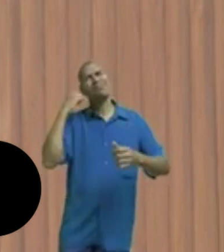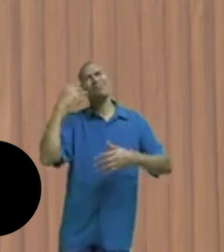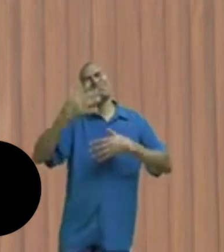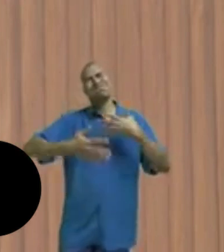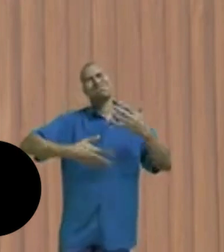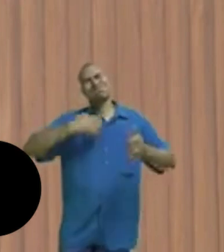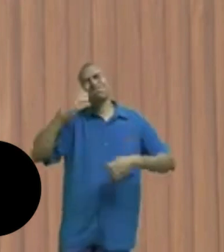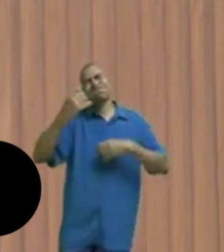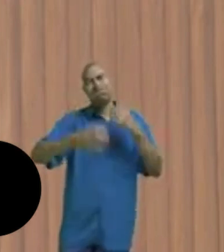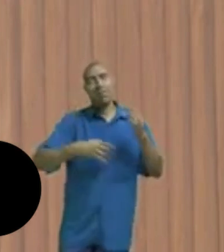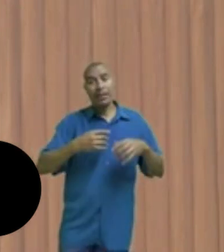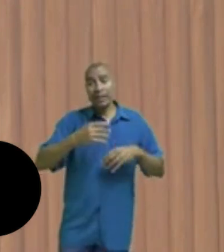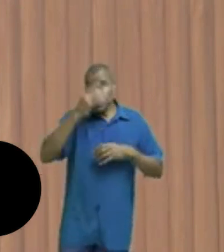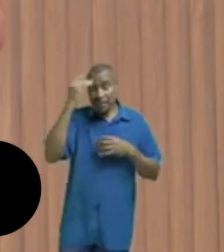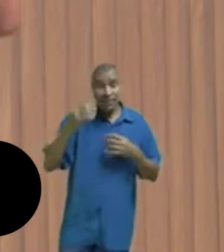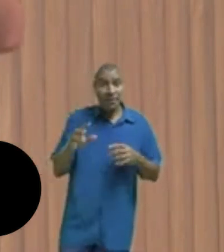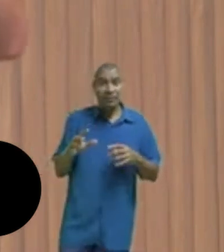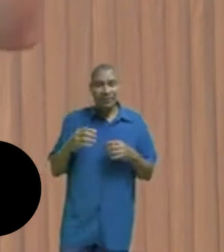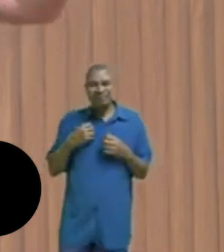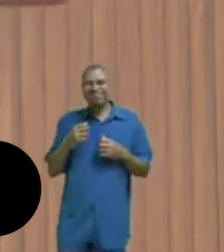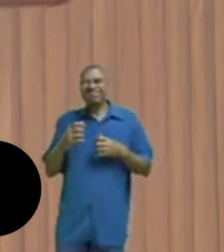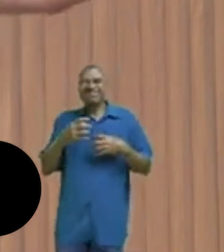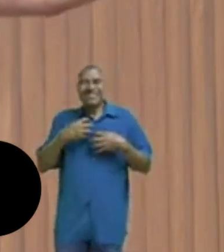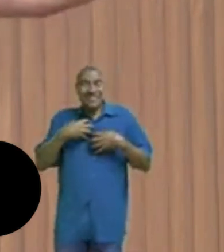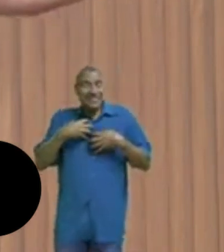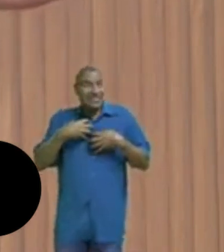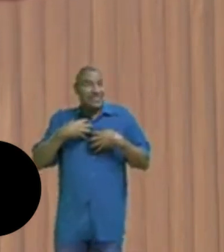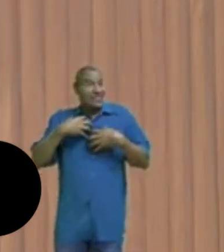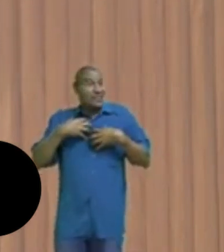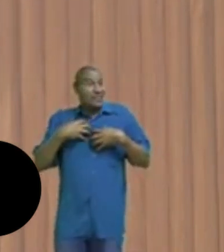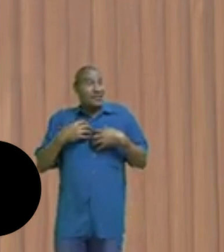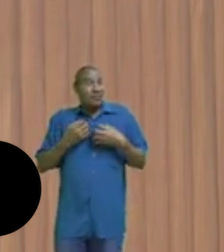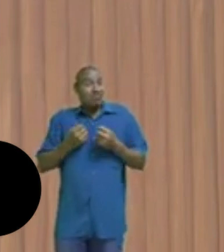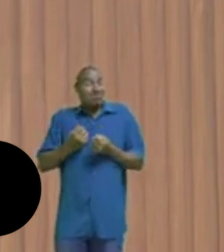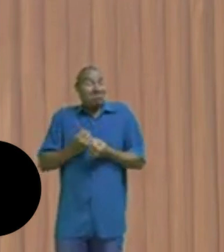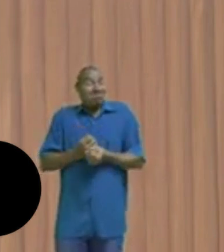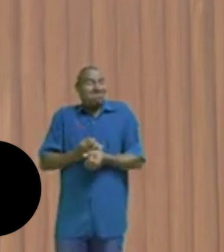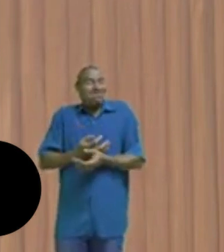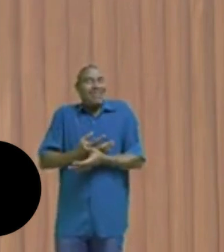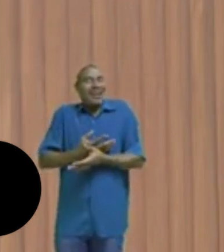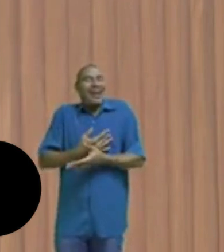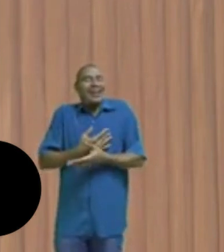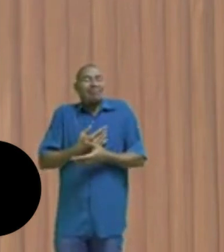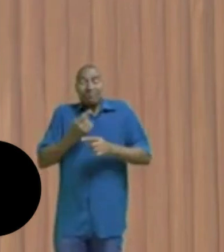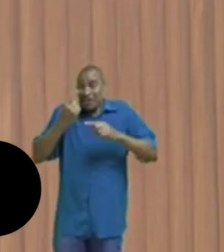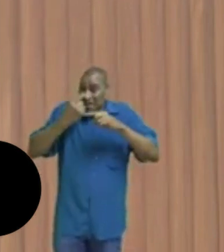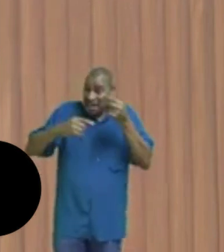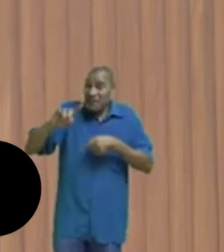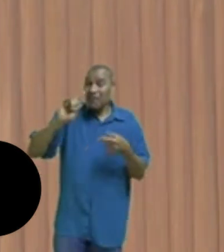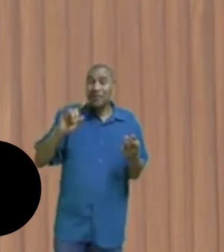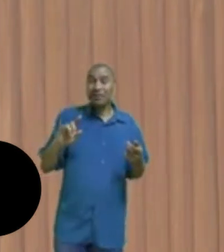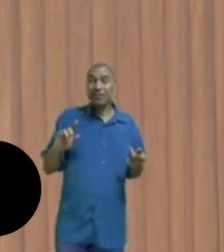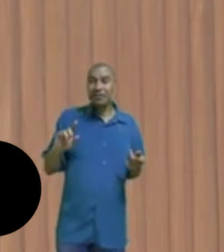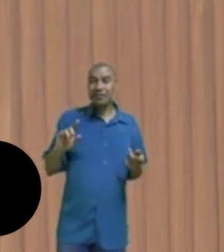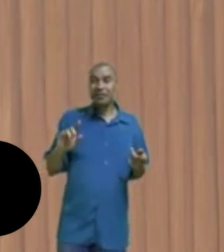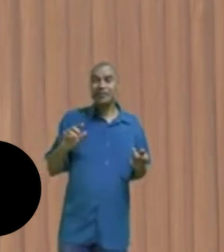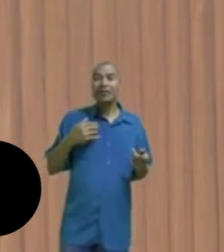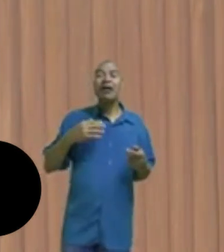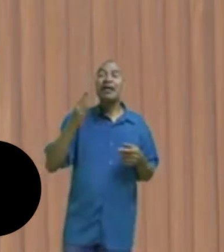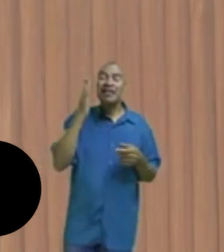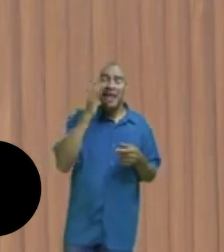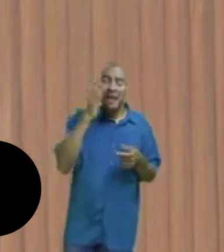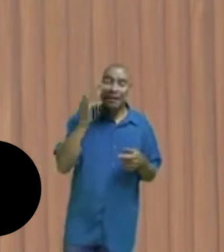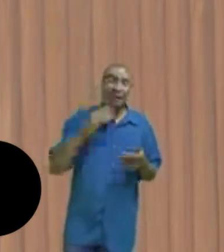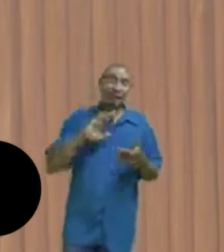podemos dizer: nós não acreditamos que ele é o Messias porque você nos contou. Nós acreditamos que ele é o